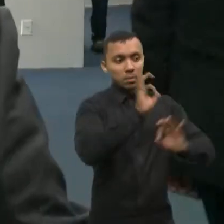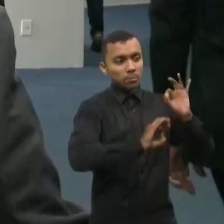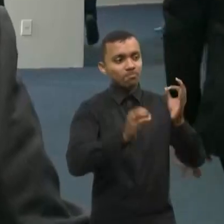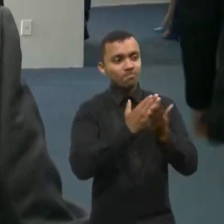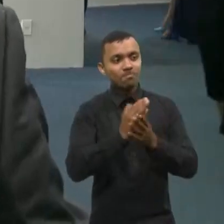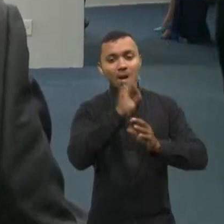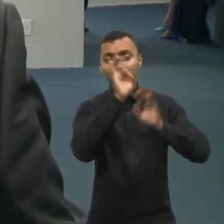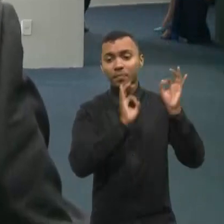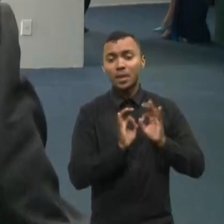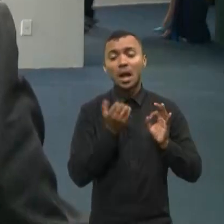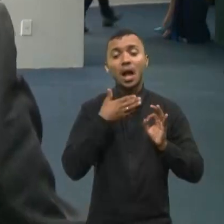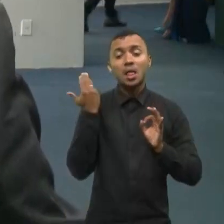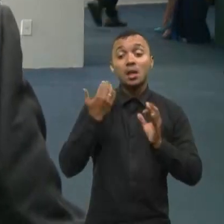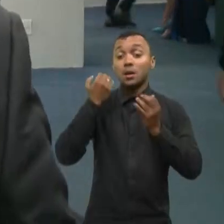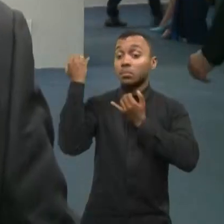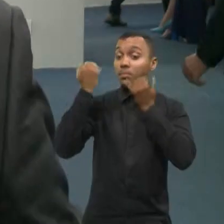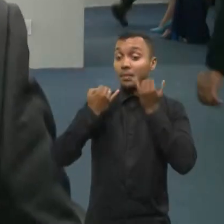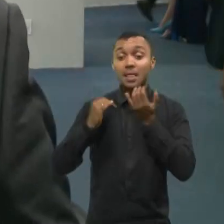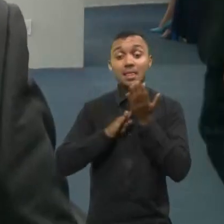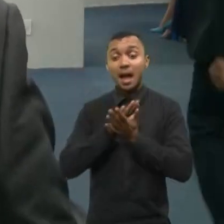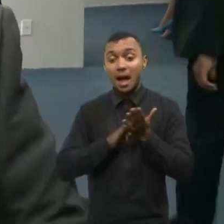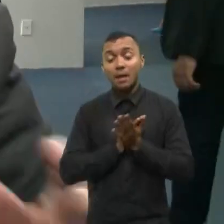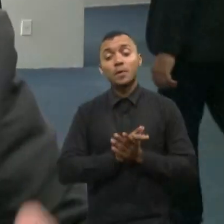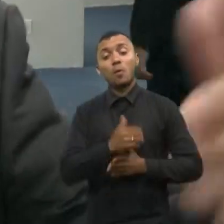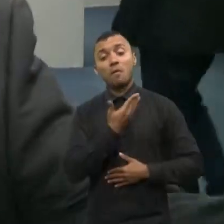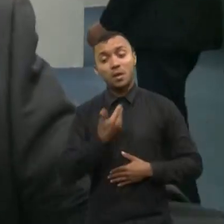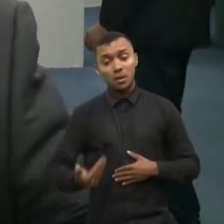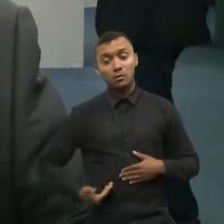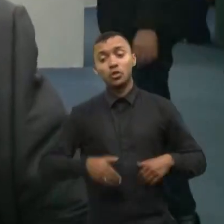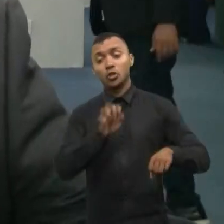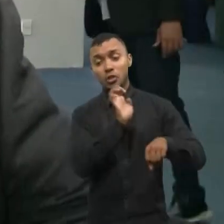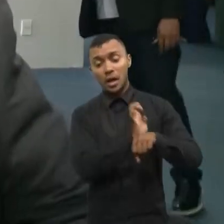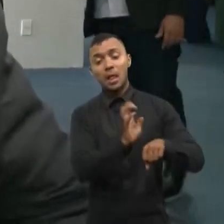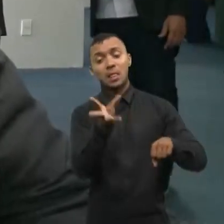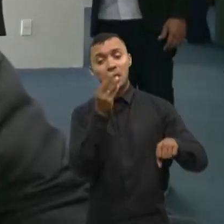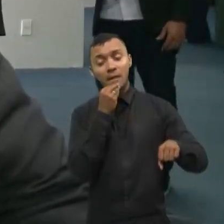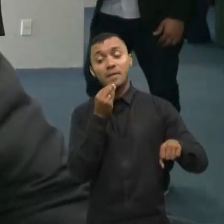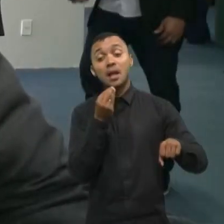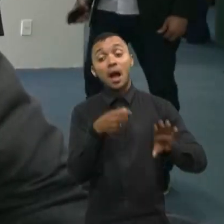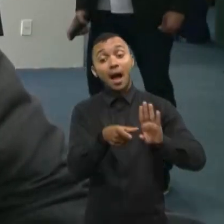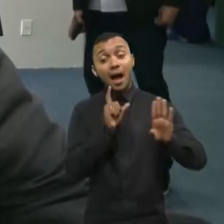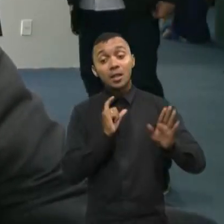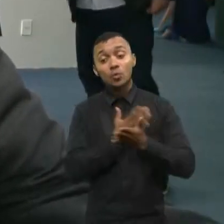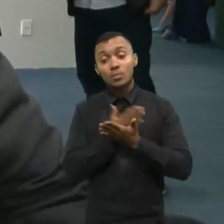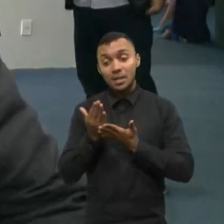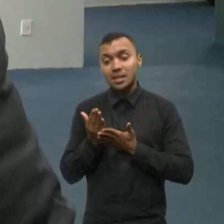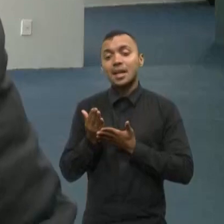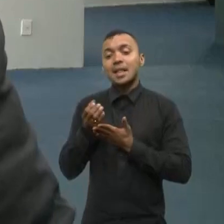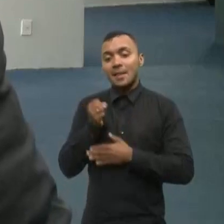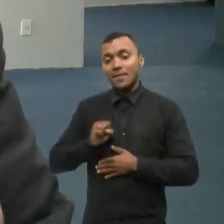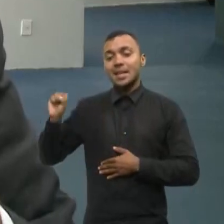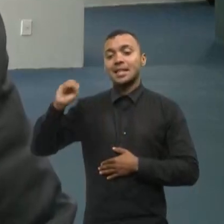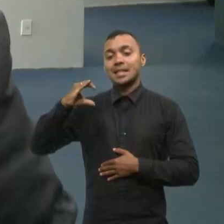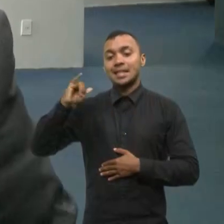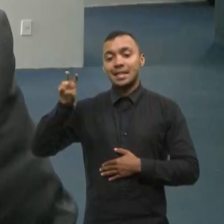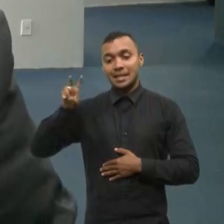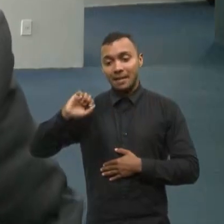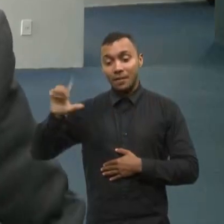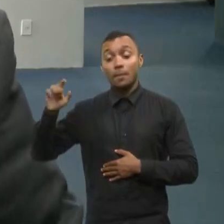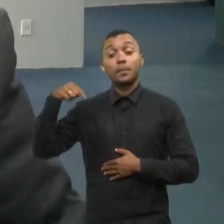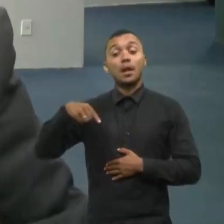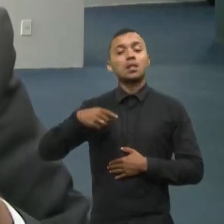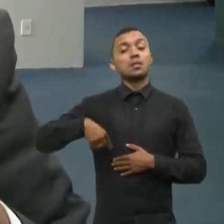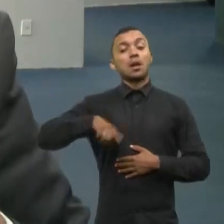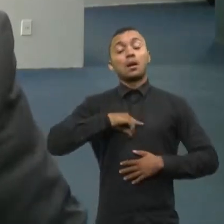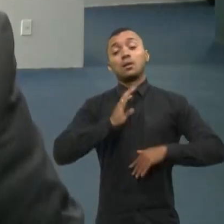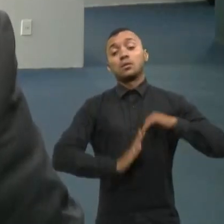nenhuma informação por parte do governo do estado, que seria através da Defesa Civil. Nós, políticos,